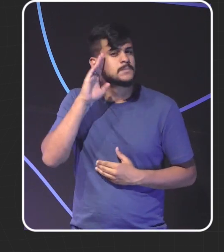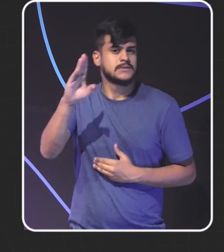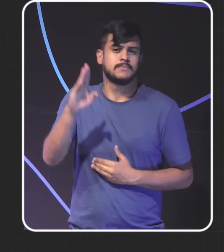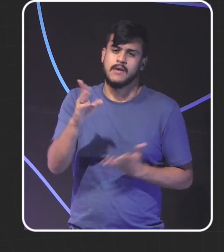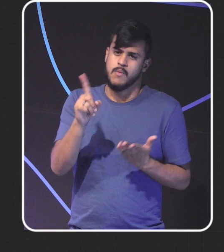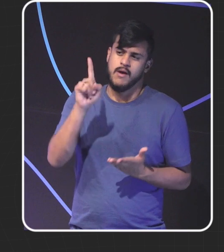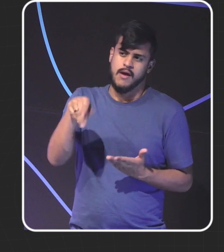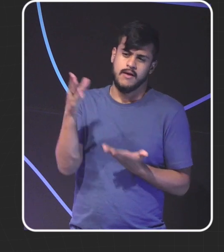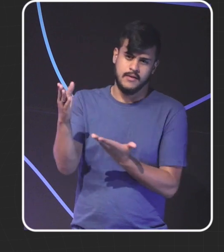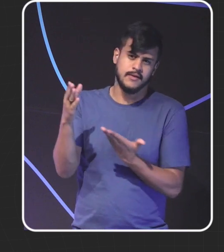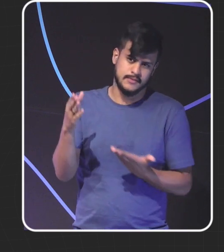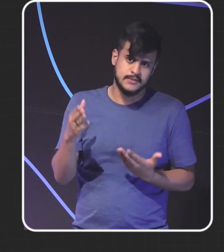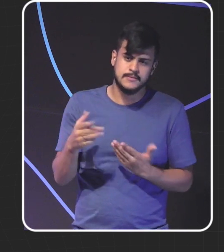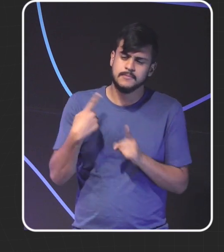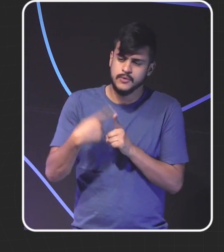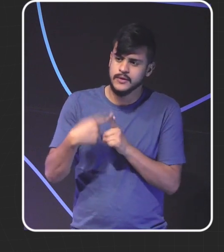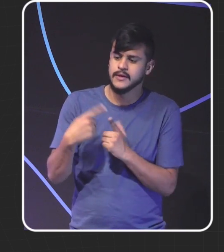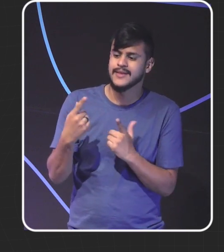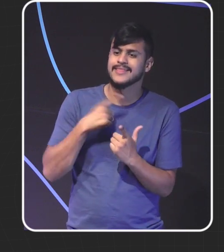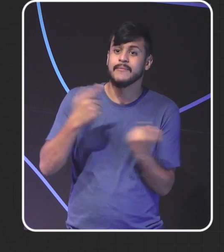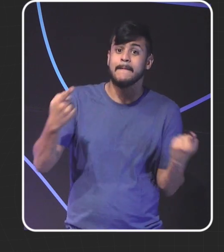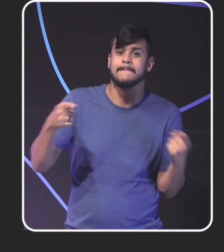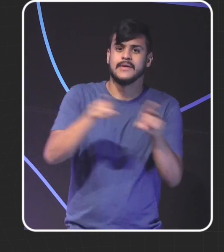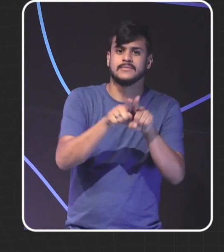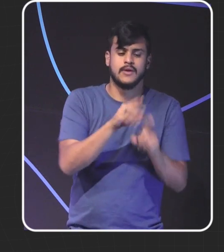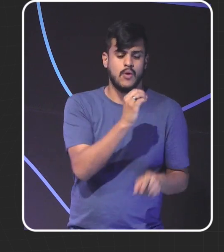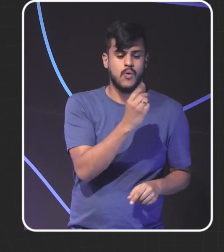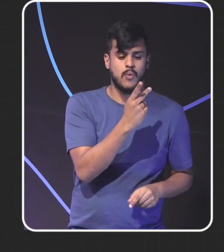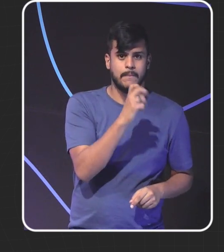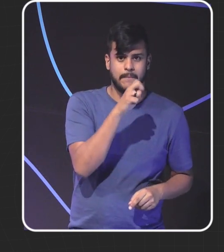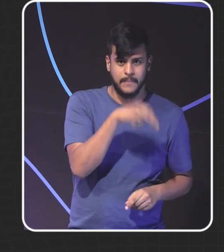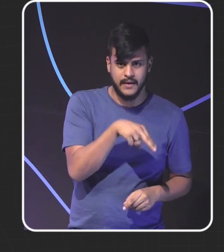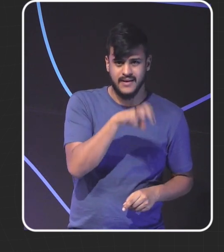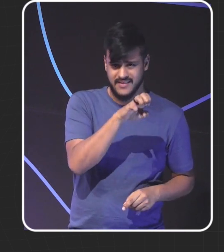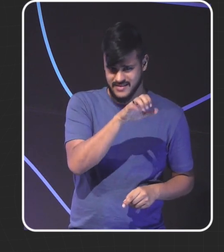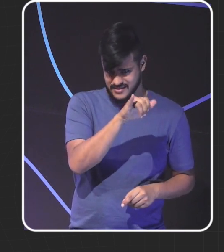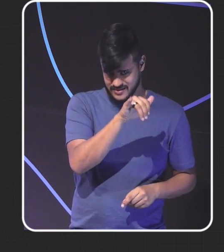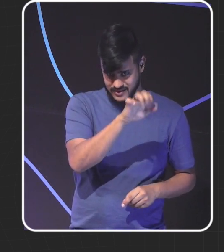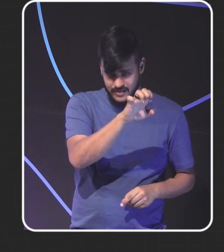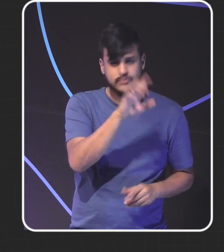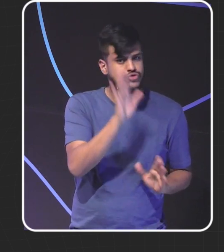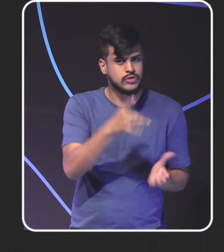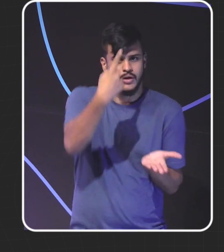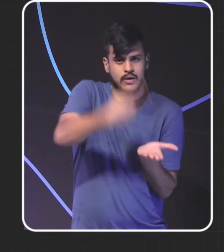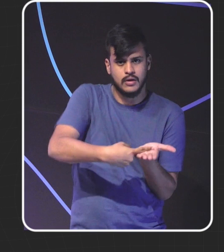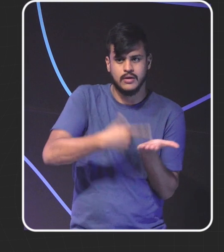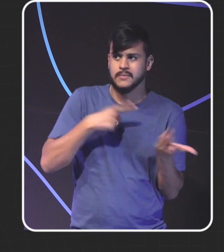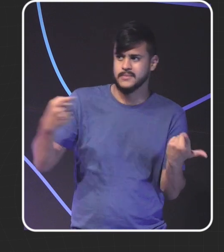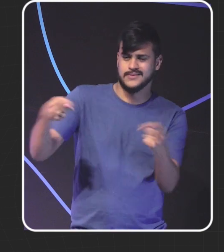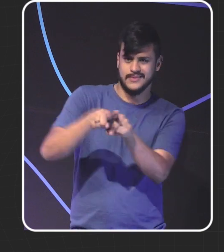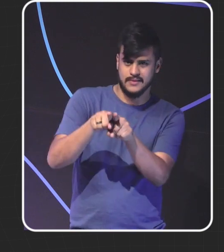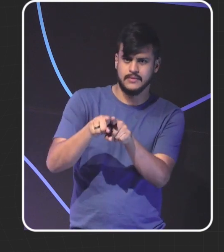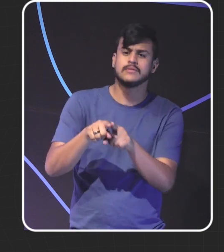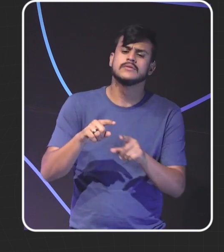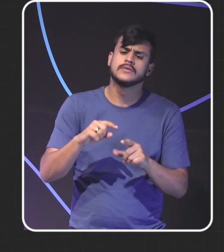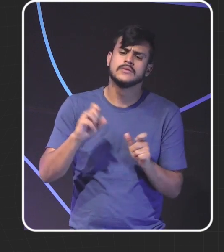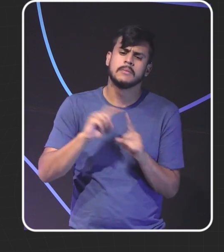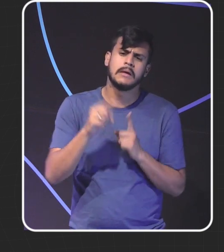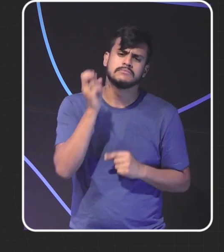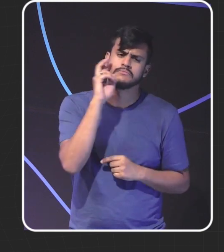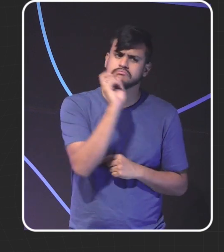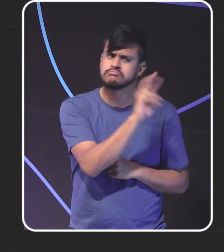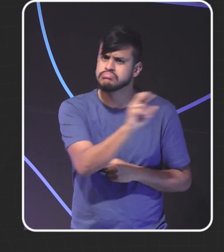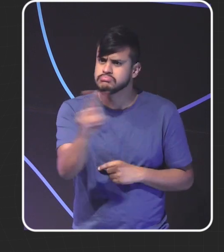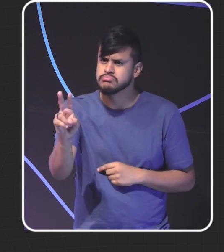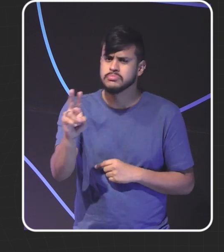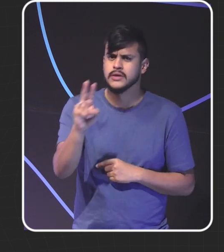né? Que eles fizeram uma parceria formal com a OpenAI, mas eu vejo vários outros produtos, né? Que às vezes não tem